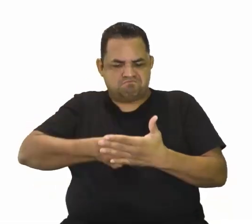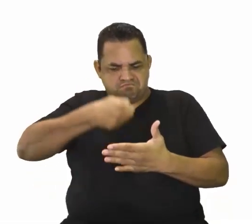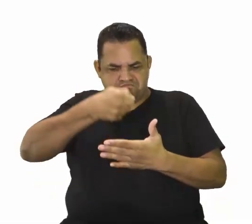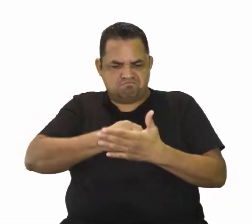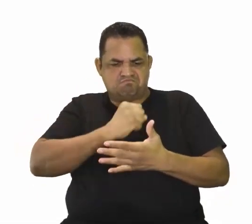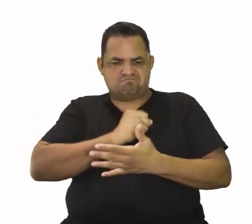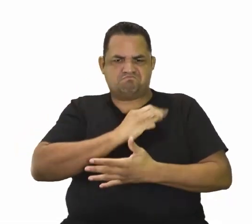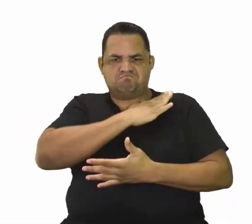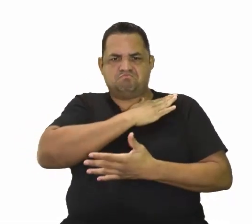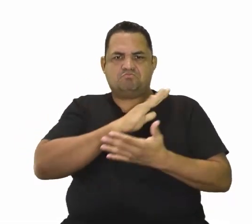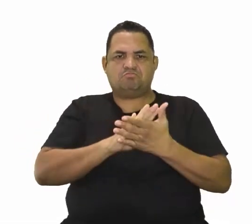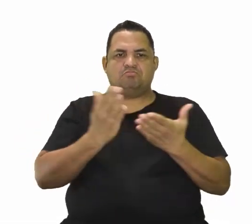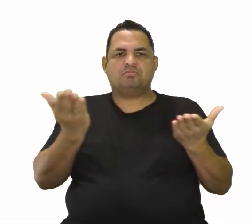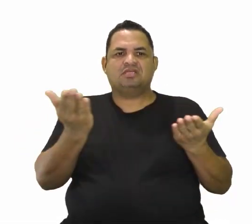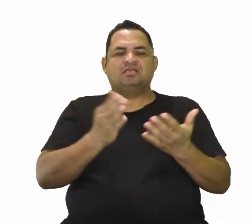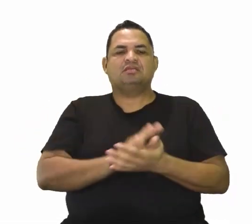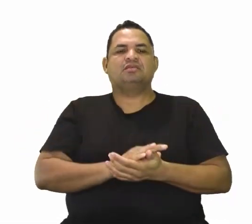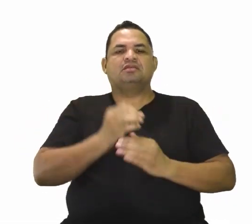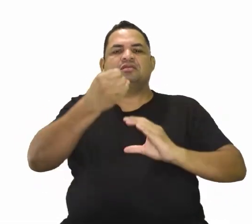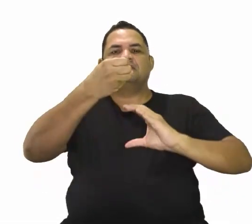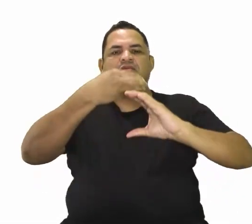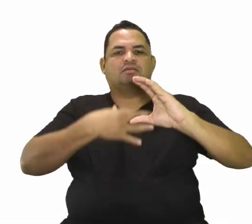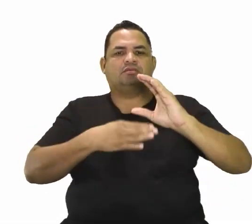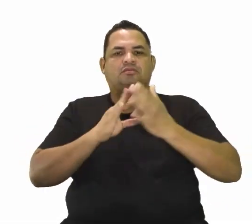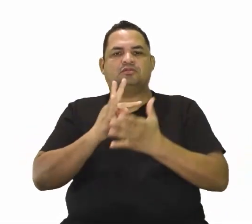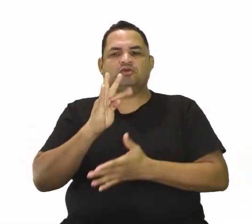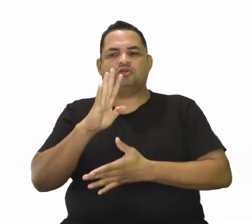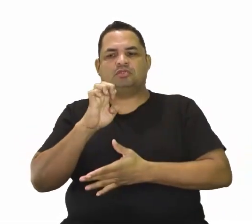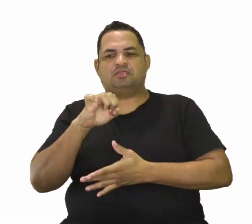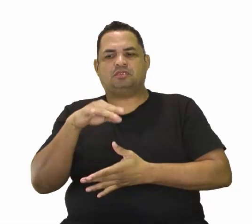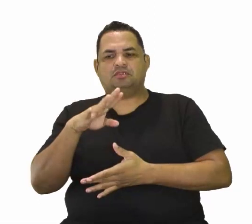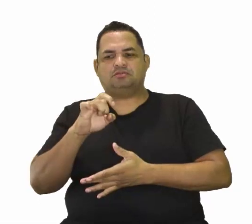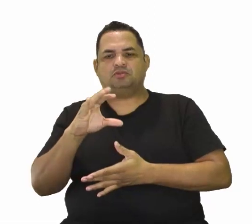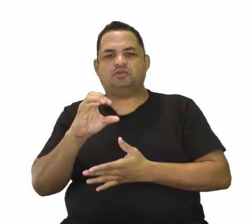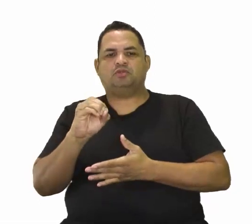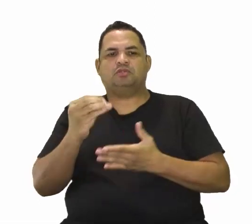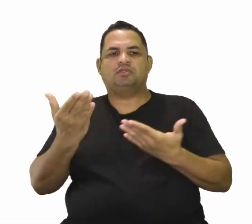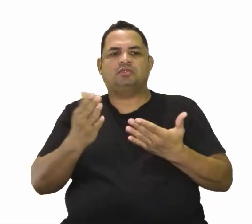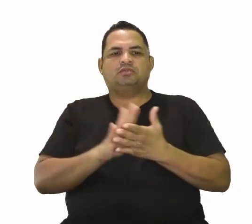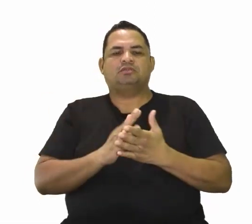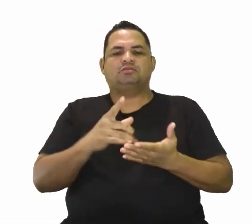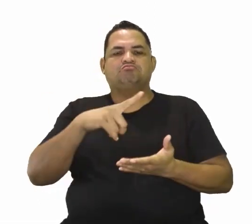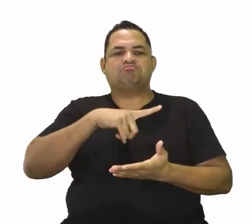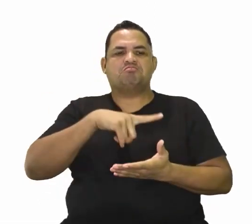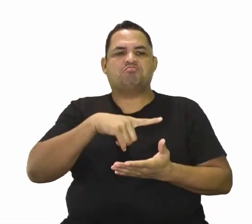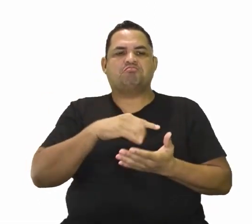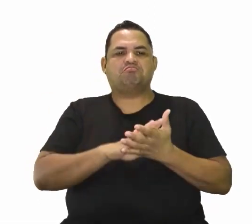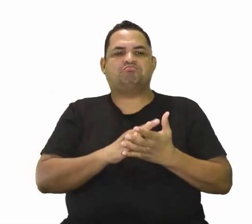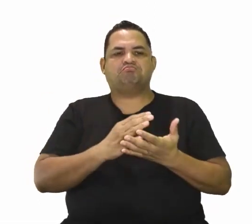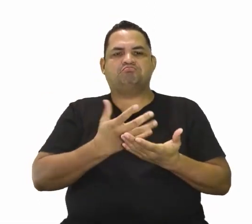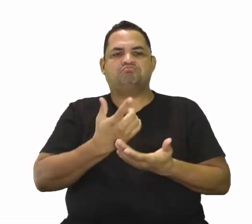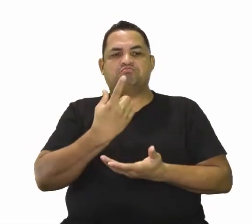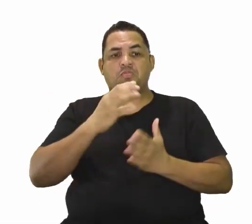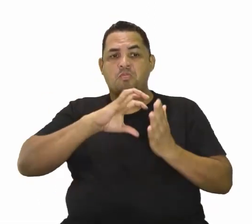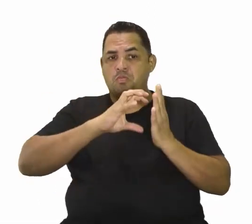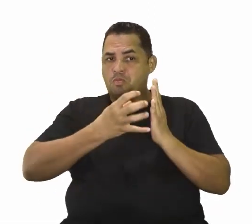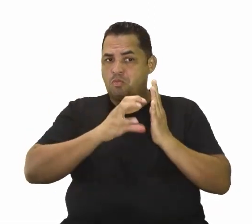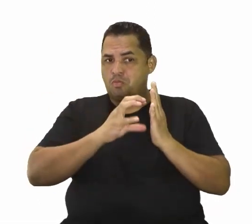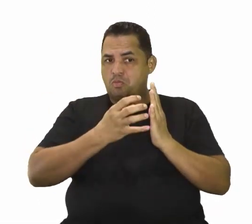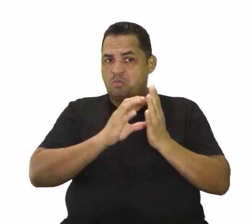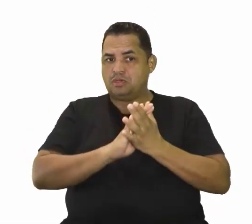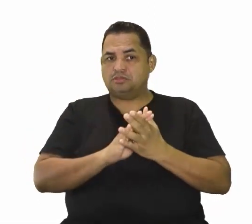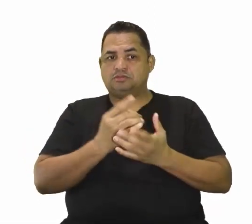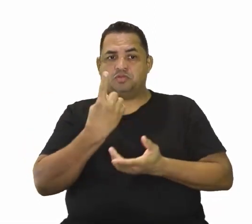está latente aí. Característica do totalitarismo, aí eu tenho aqui, claro, partido